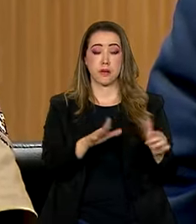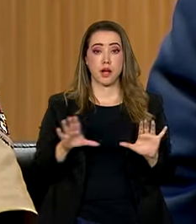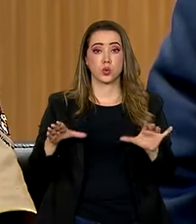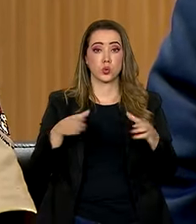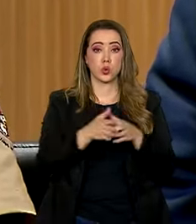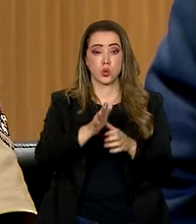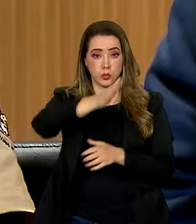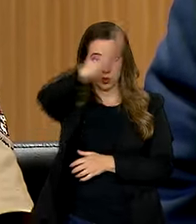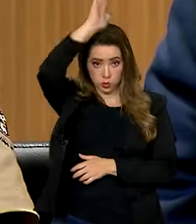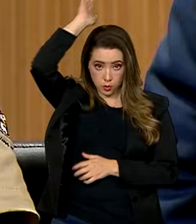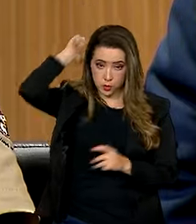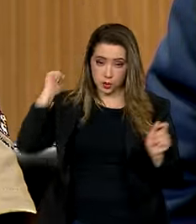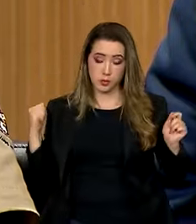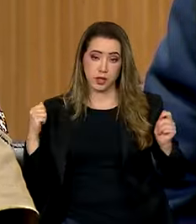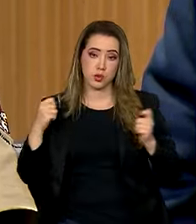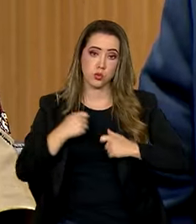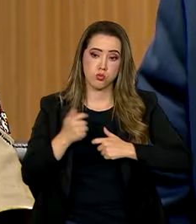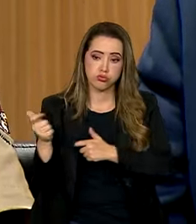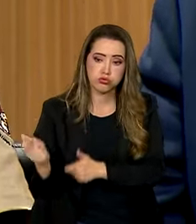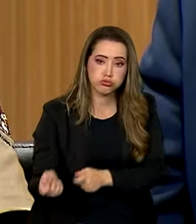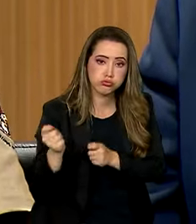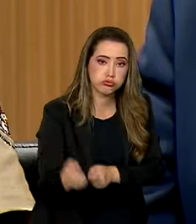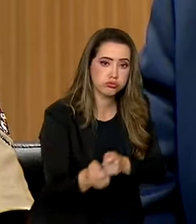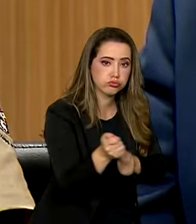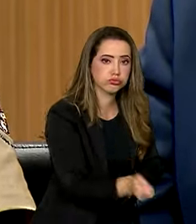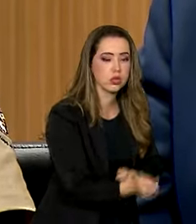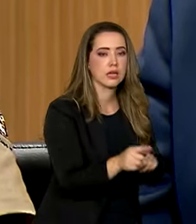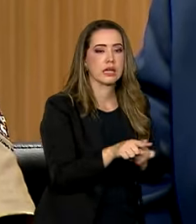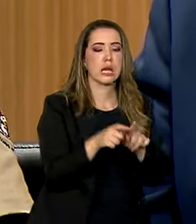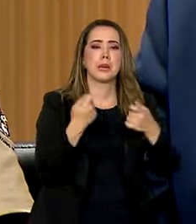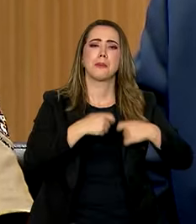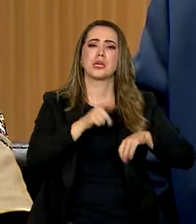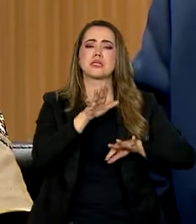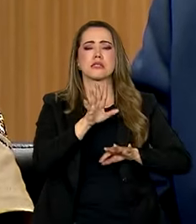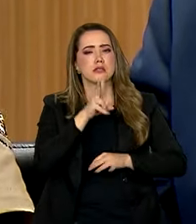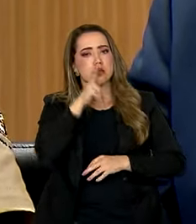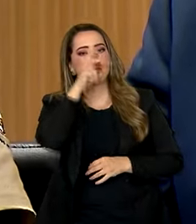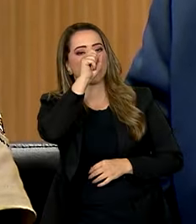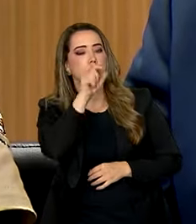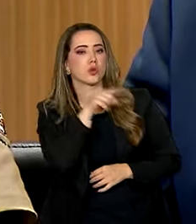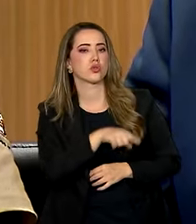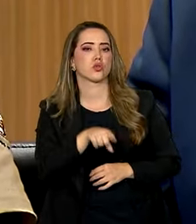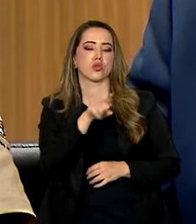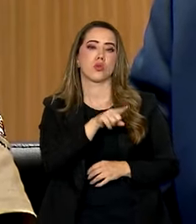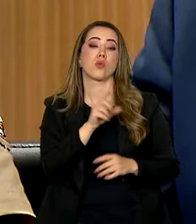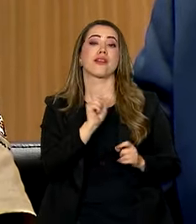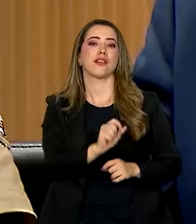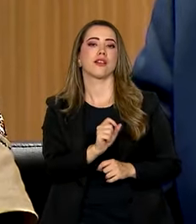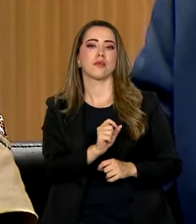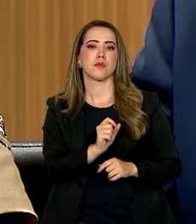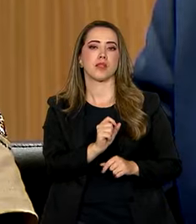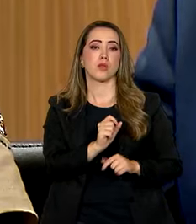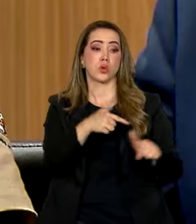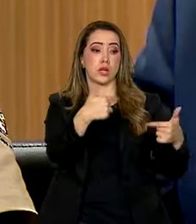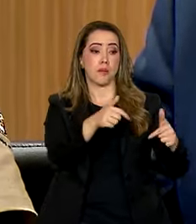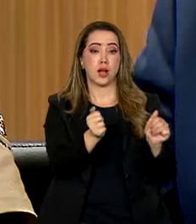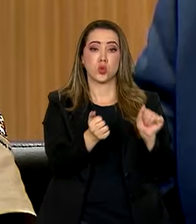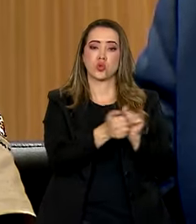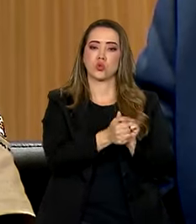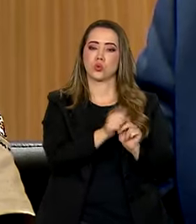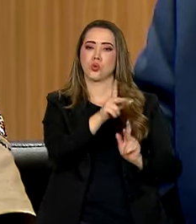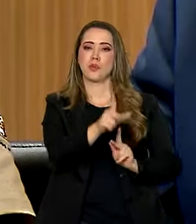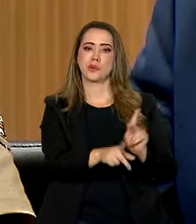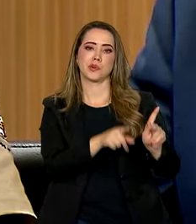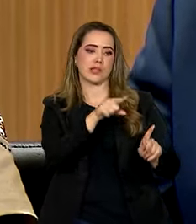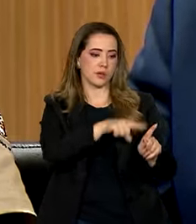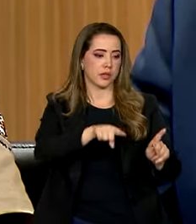bombeiro e todo o efetivo precisará muito fortemente de uma ação da população